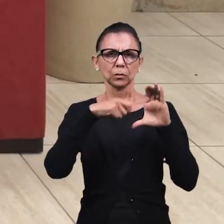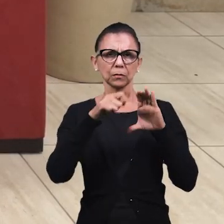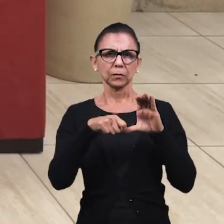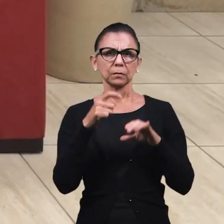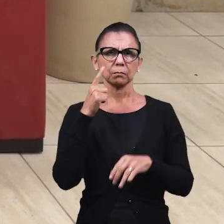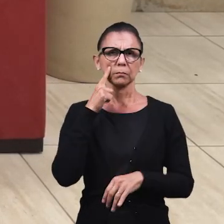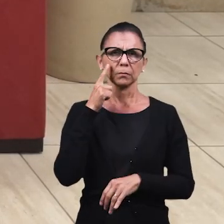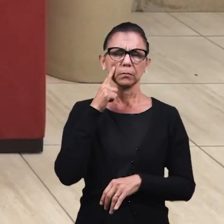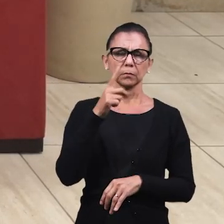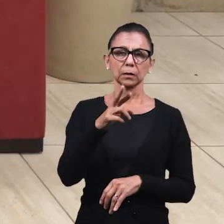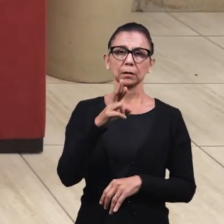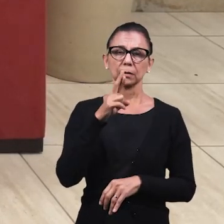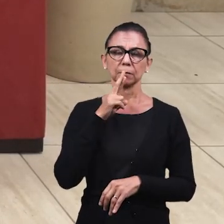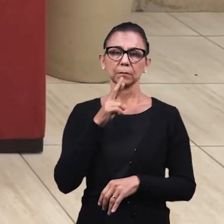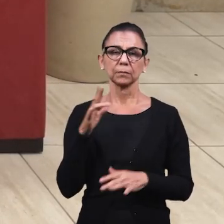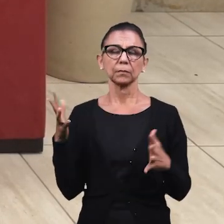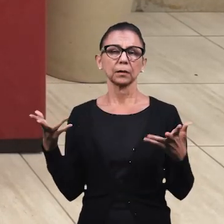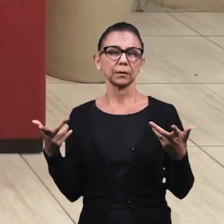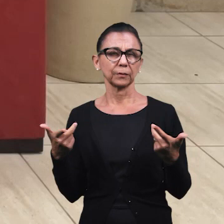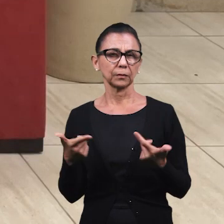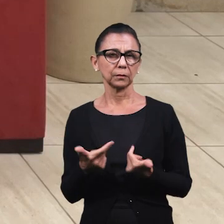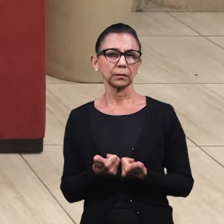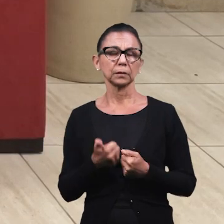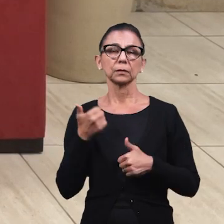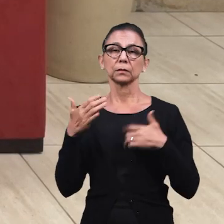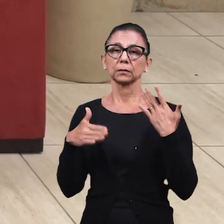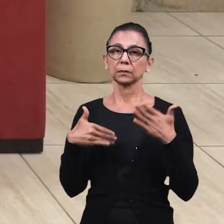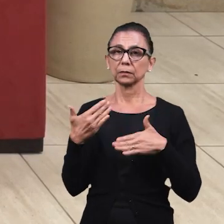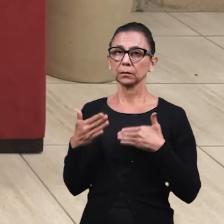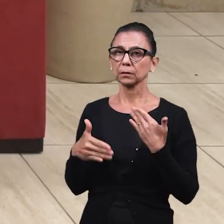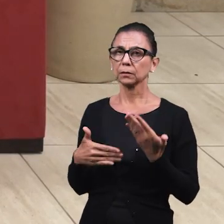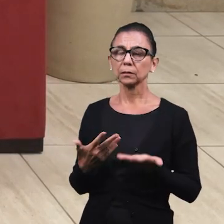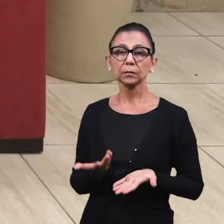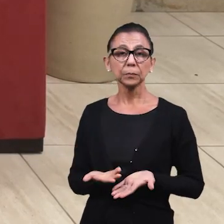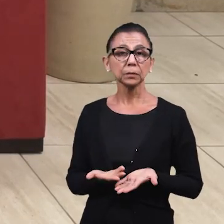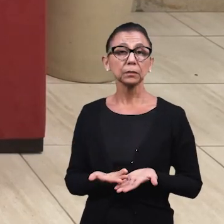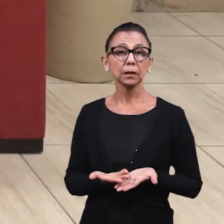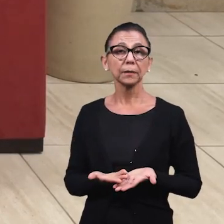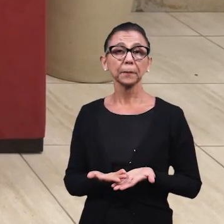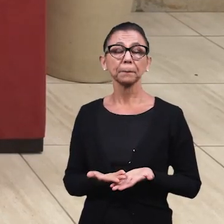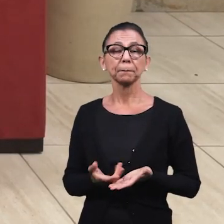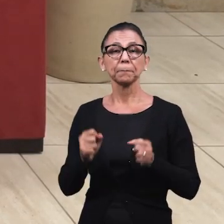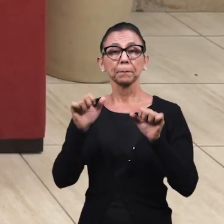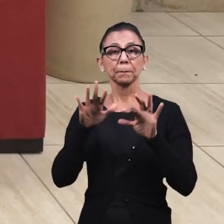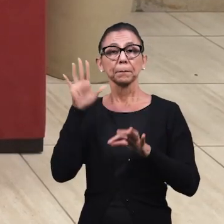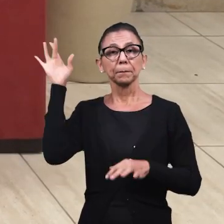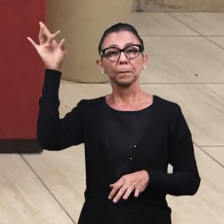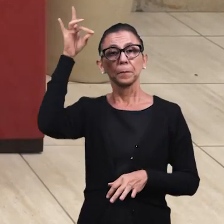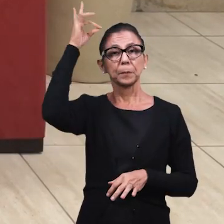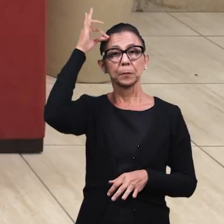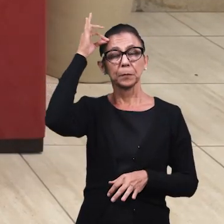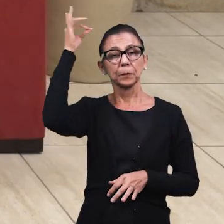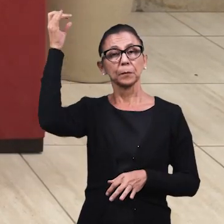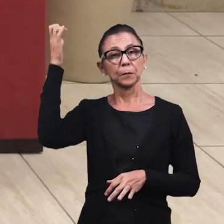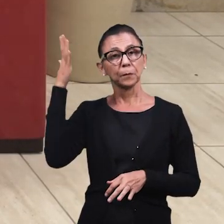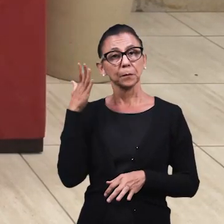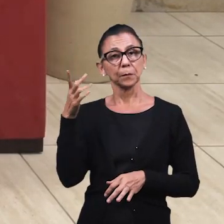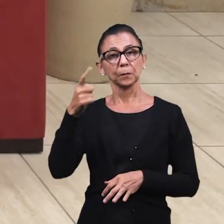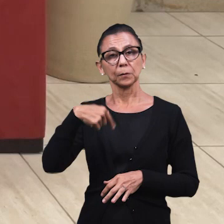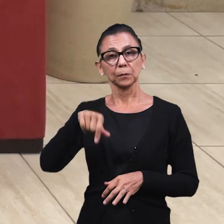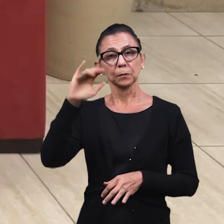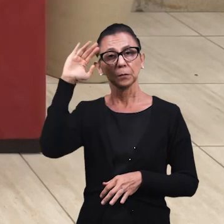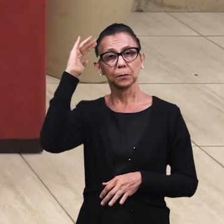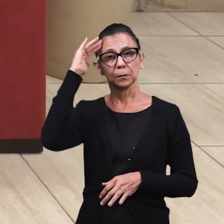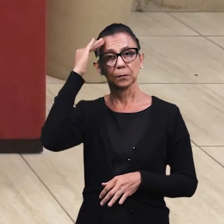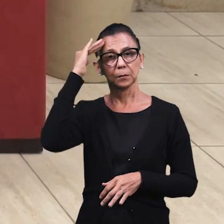as respostas, mais nos maravilhamos, nos alegramos com aquilo que o Espírito Santo vem trazendo, então, que os nossos irmãos vão